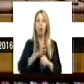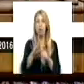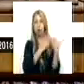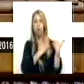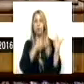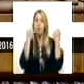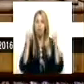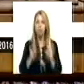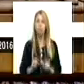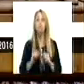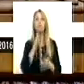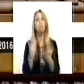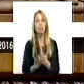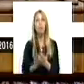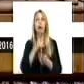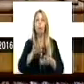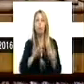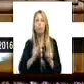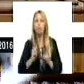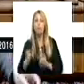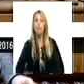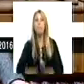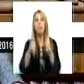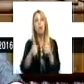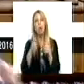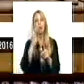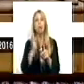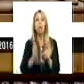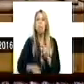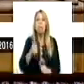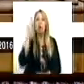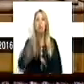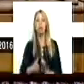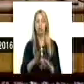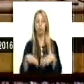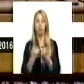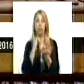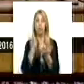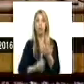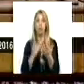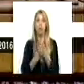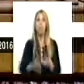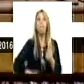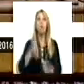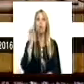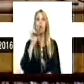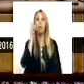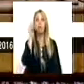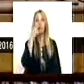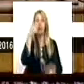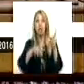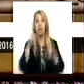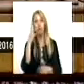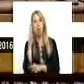no sentido de o melhorar e procurar ainda mais justiça social, de melhorar a qualidade de vida das pessoas e de olhar para os